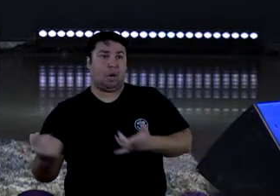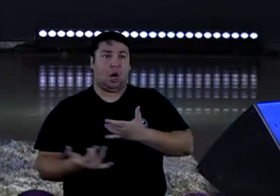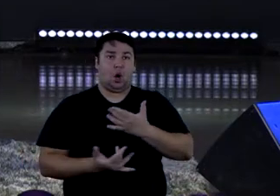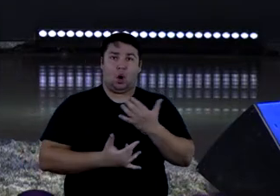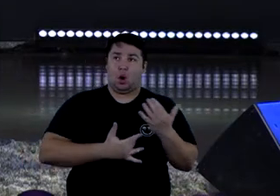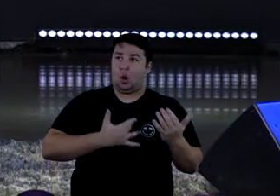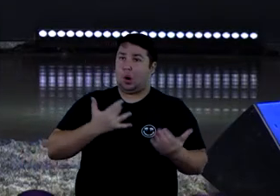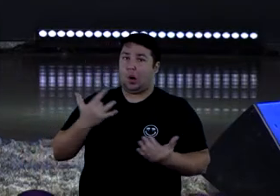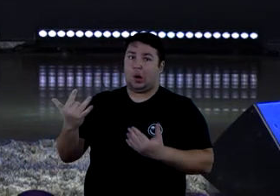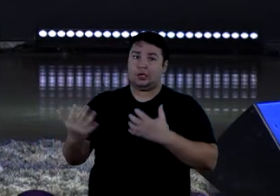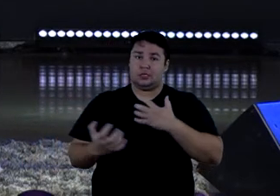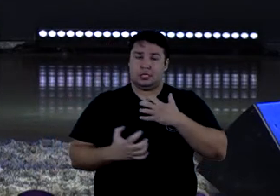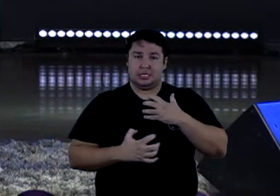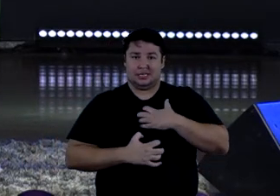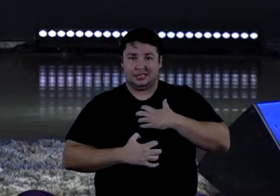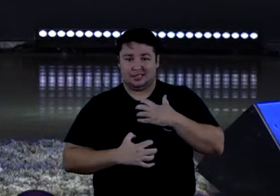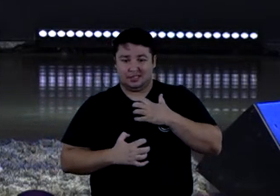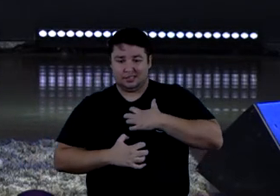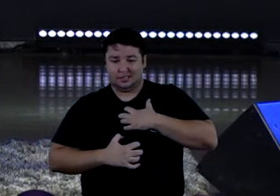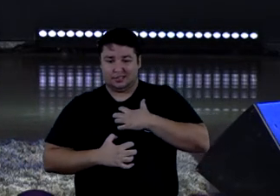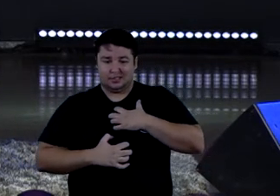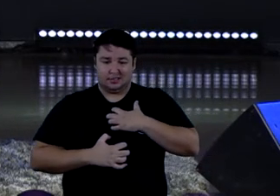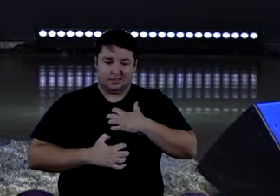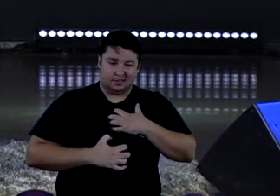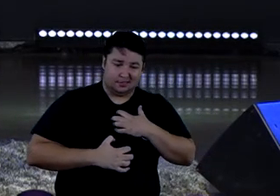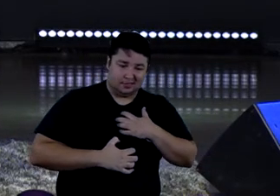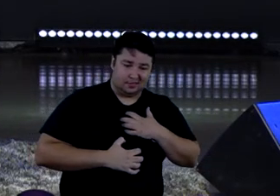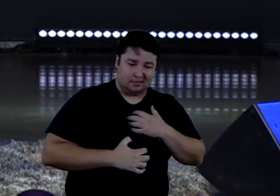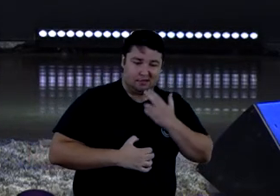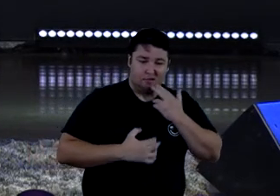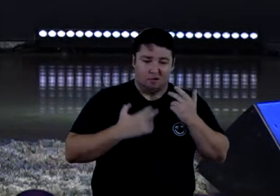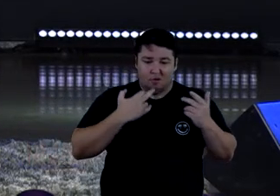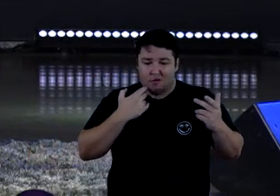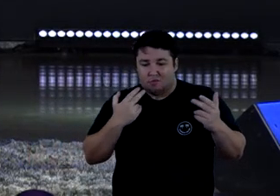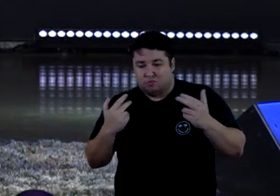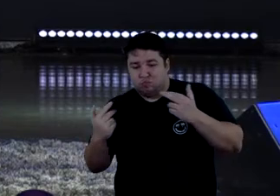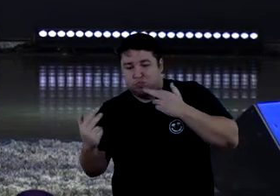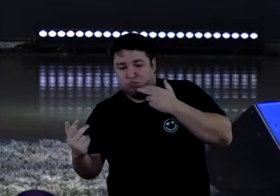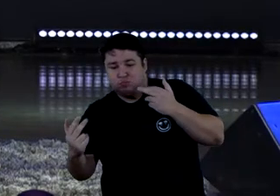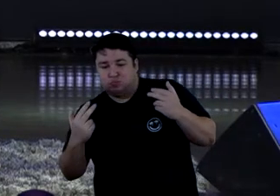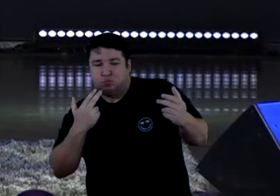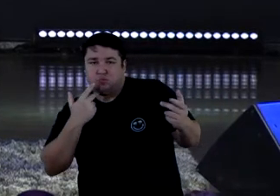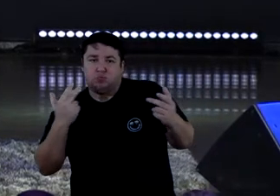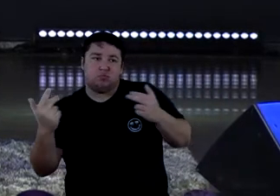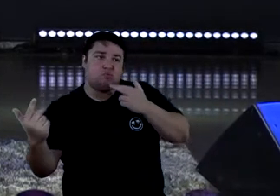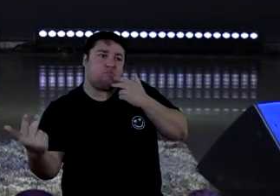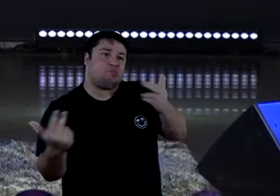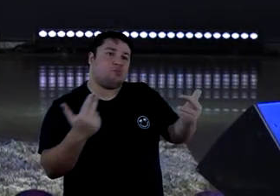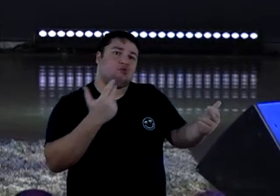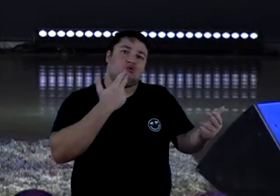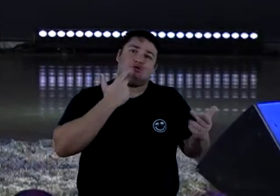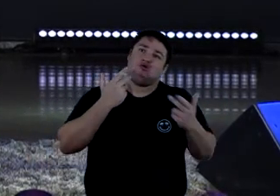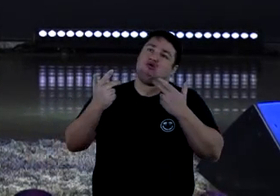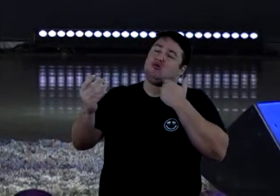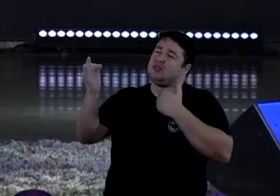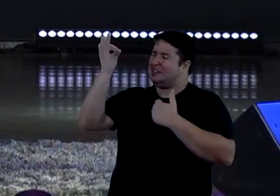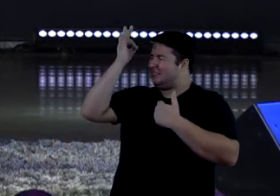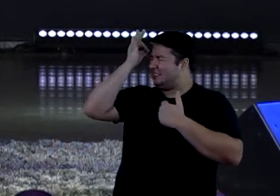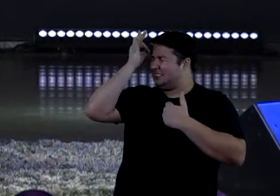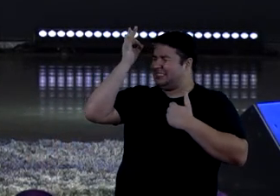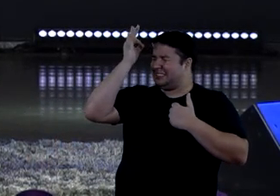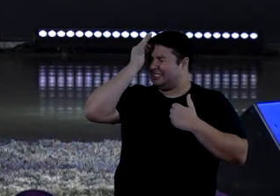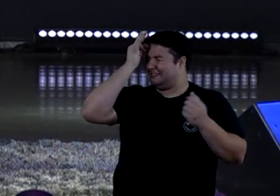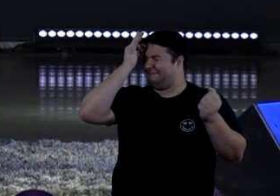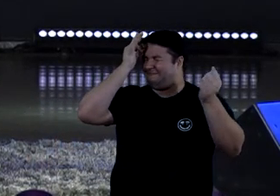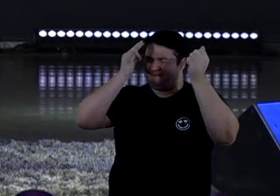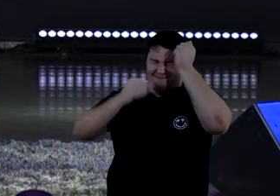de você, ora nadarabassore cantaradalabachei. Ah, um espírito quebrantado,